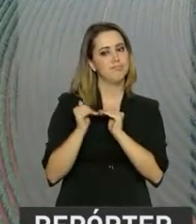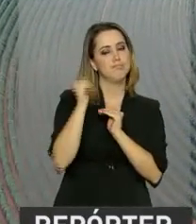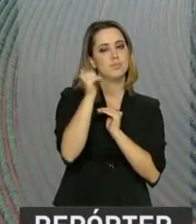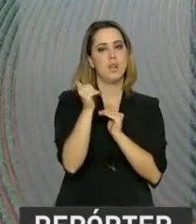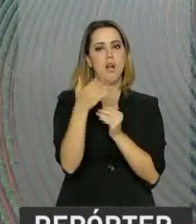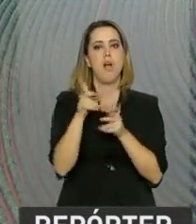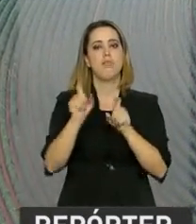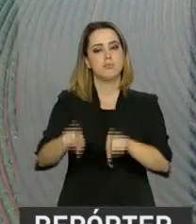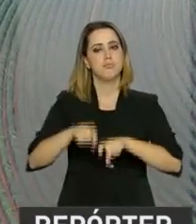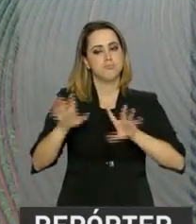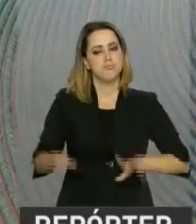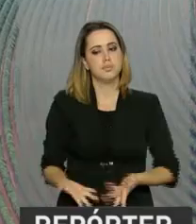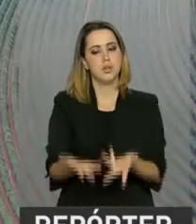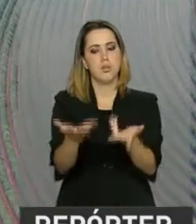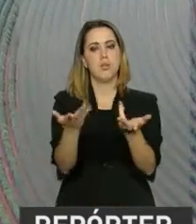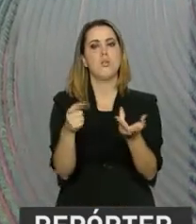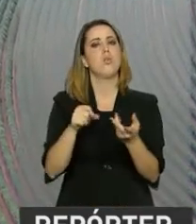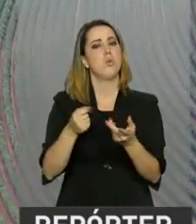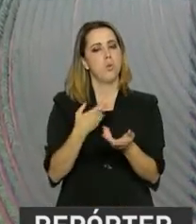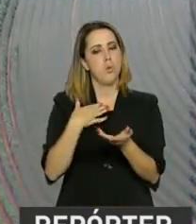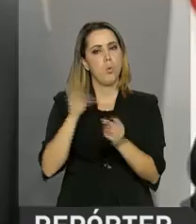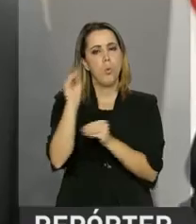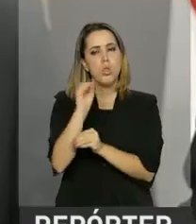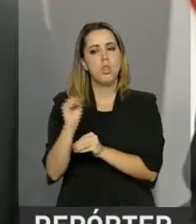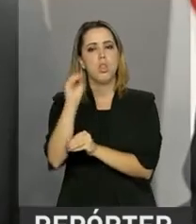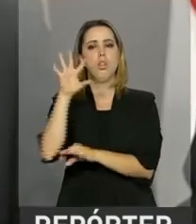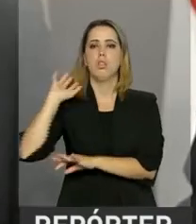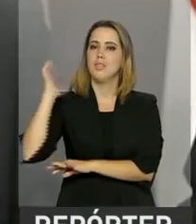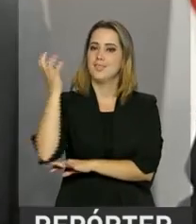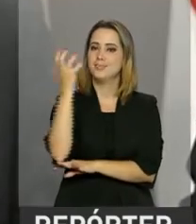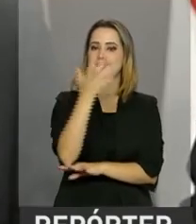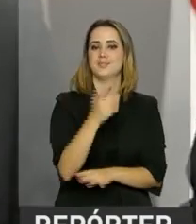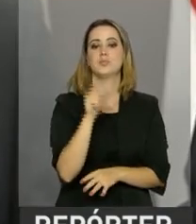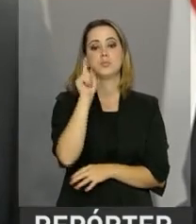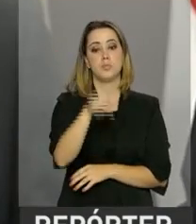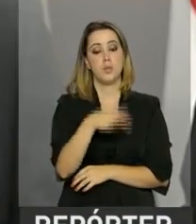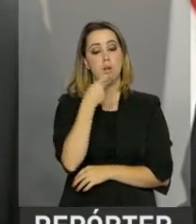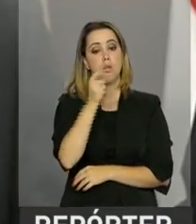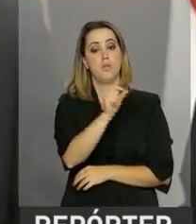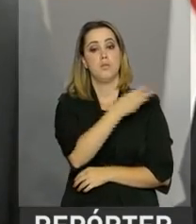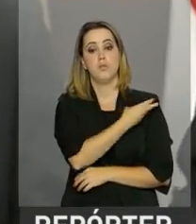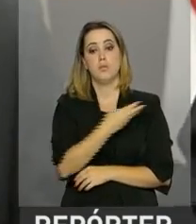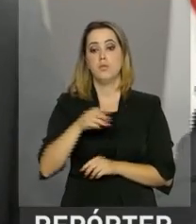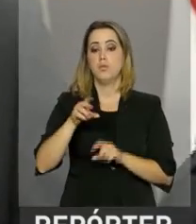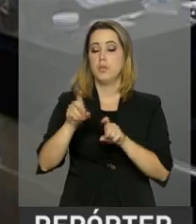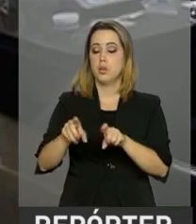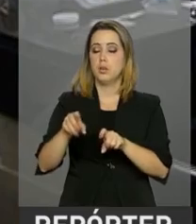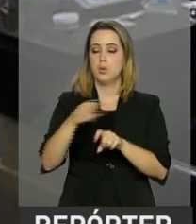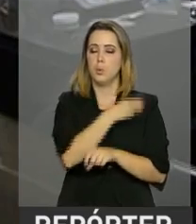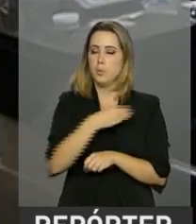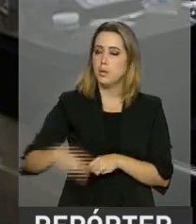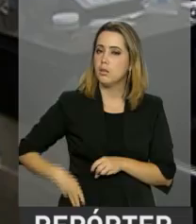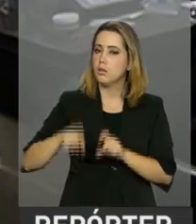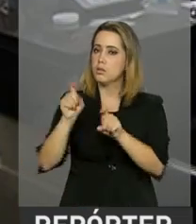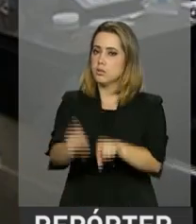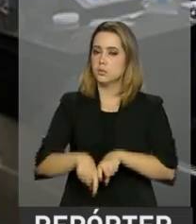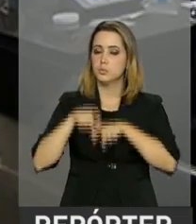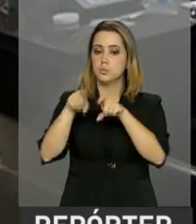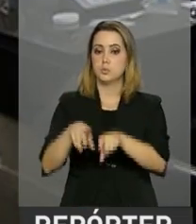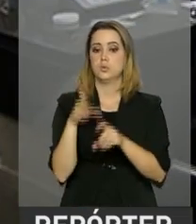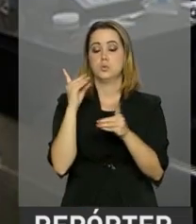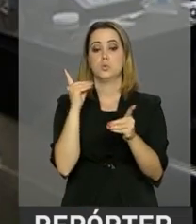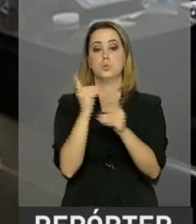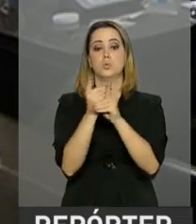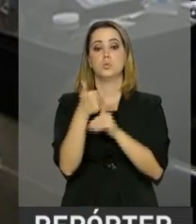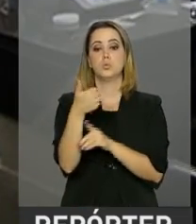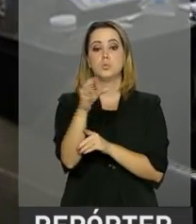a produção sem prejudicar o meio ambiente. É o que afirmou o ministro da Agricultura, Blairo Maggi, no encontro que marcou os